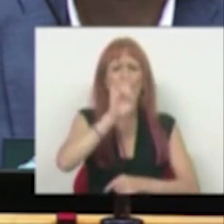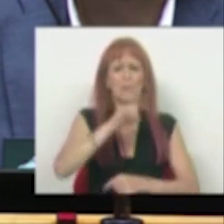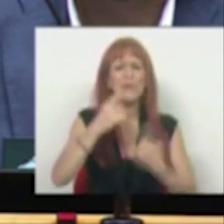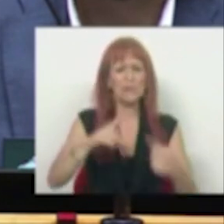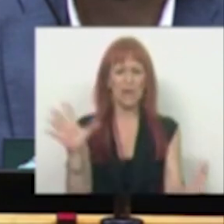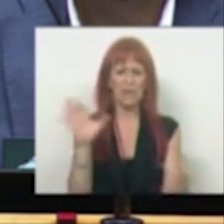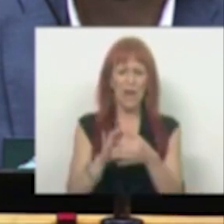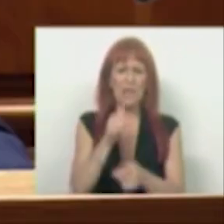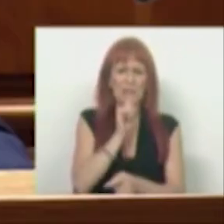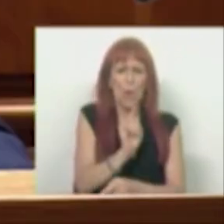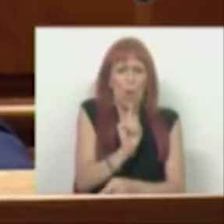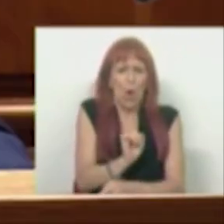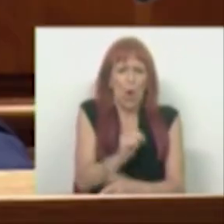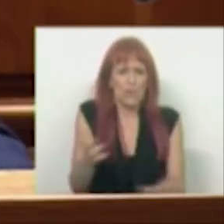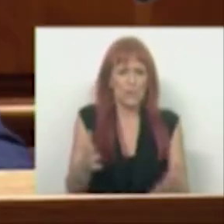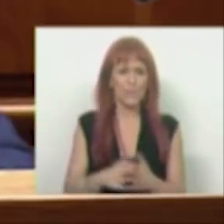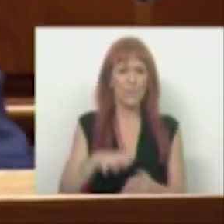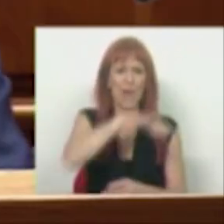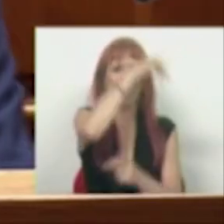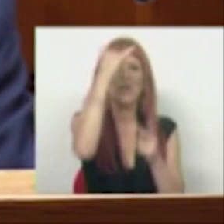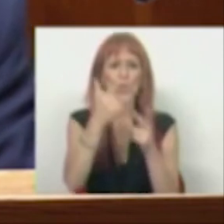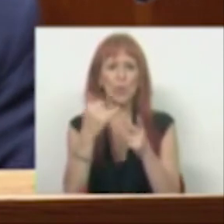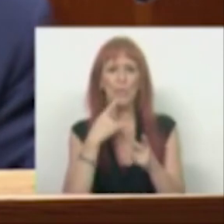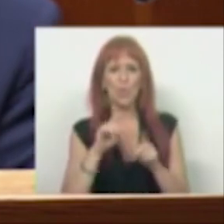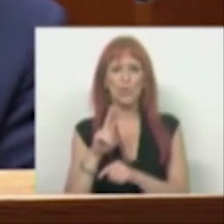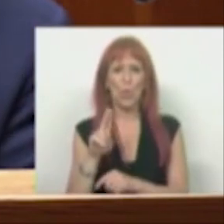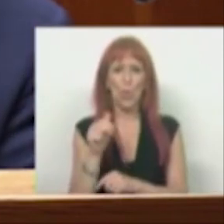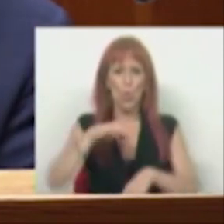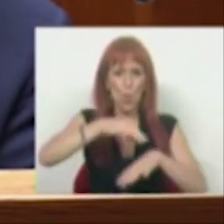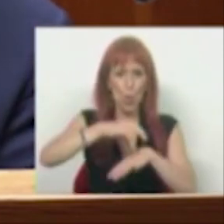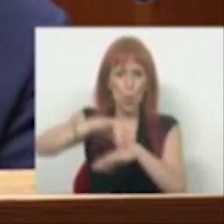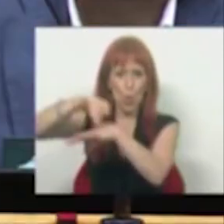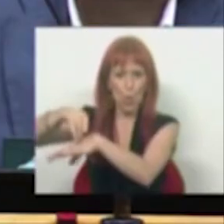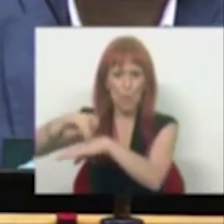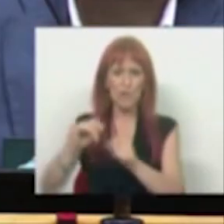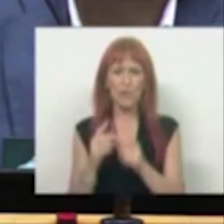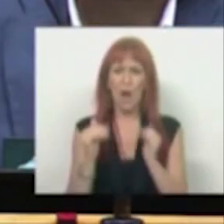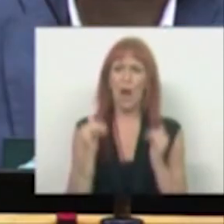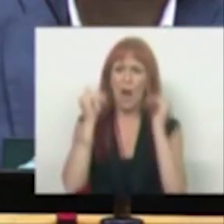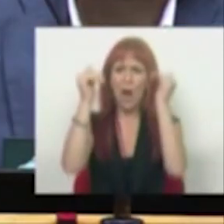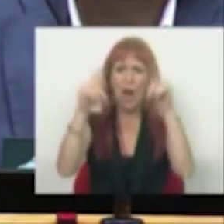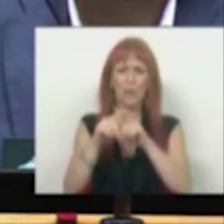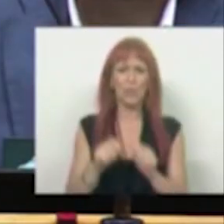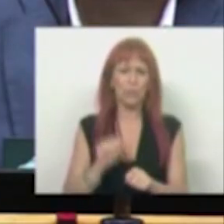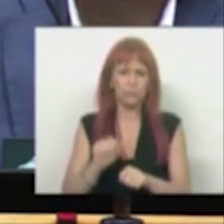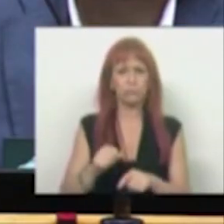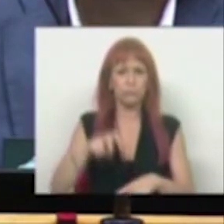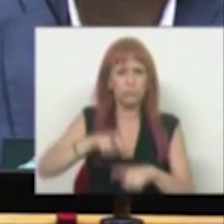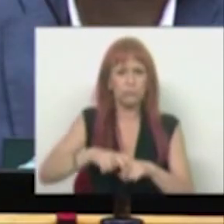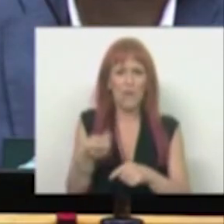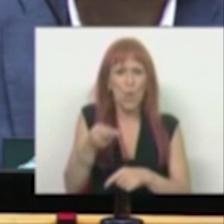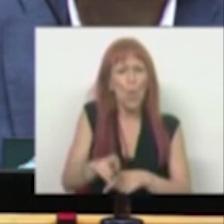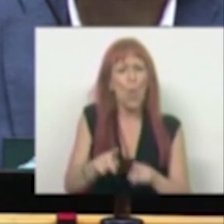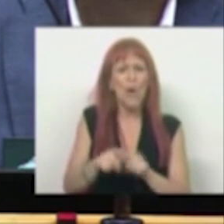Primeiro-Ministro teve nesta decisão? Segunda pergunta, Uber. Um ex-alto quadro da Uber partilhou dados